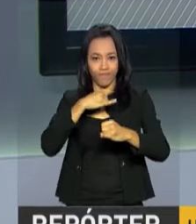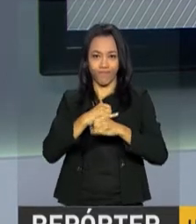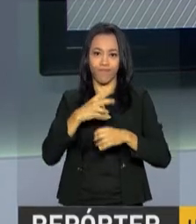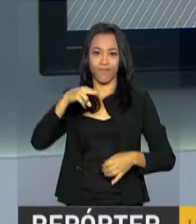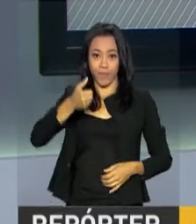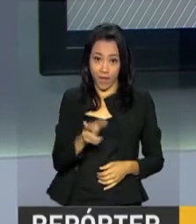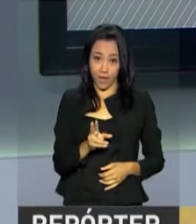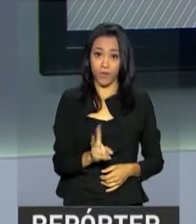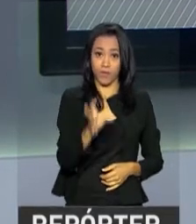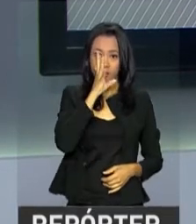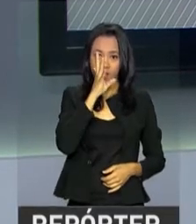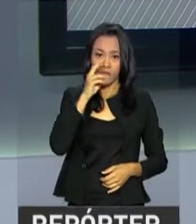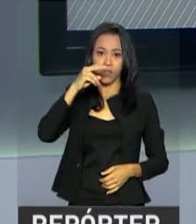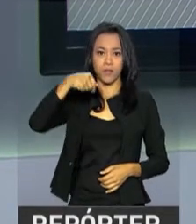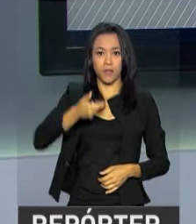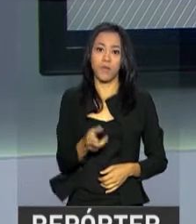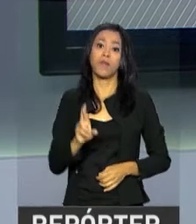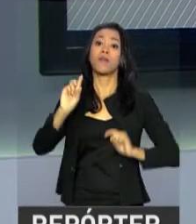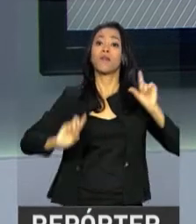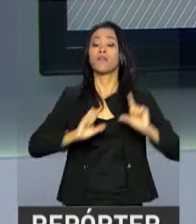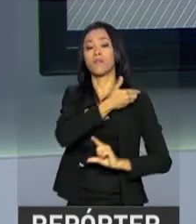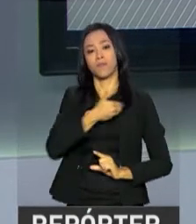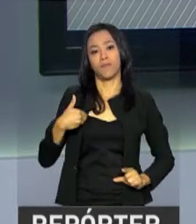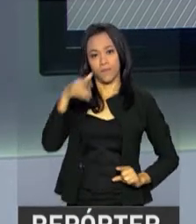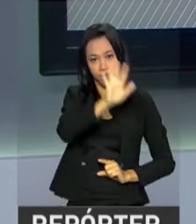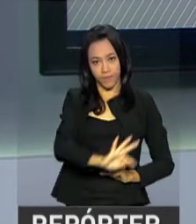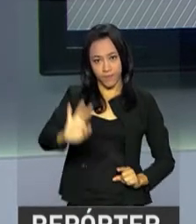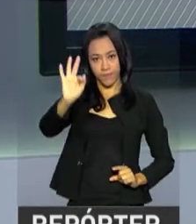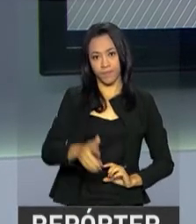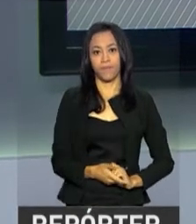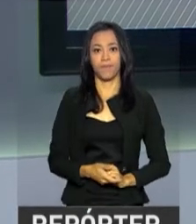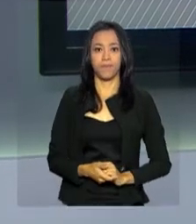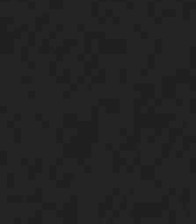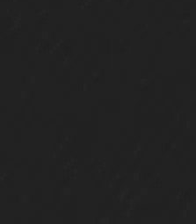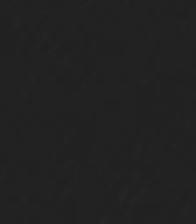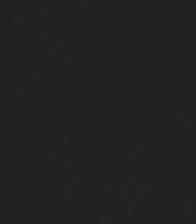nbr net continue com a gente na nbr a tv do governo federal